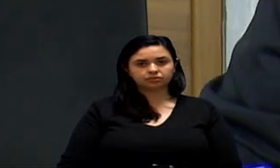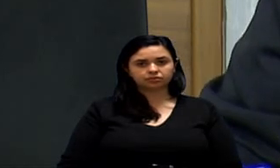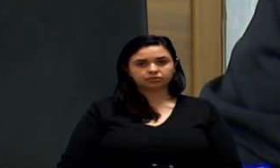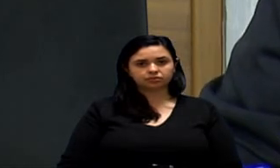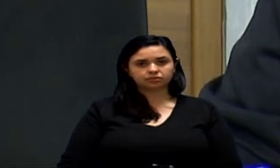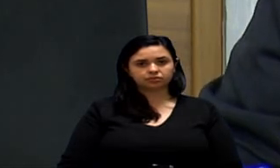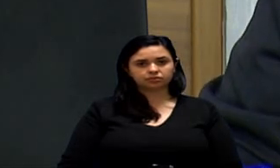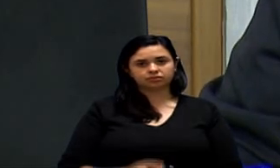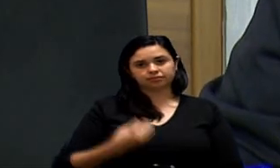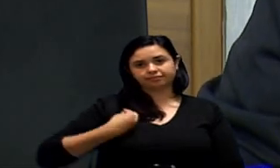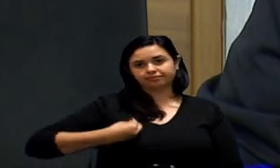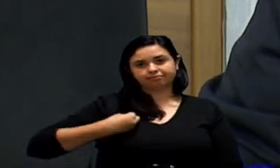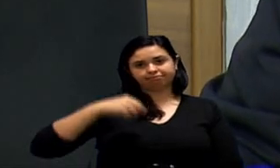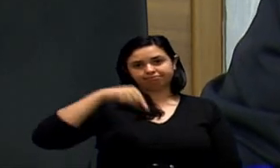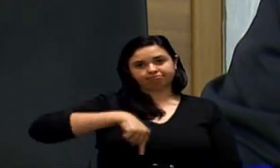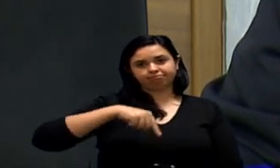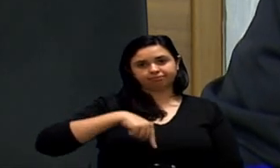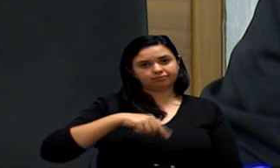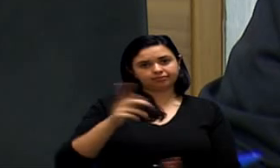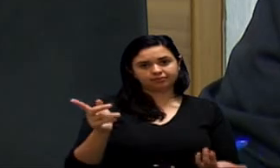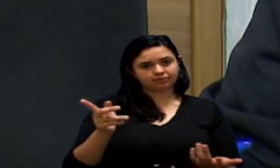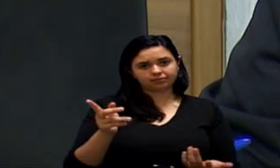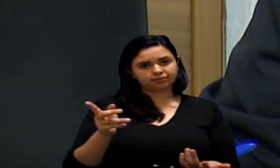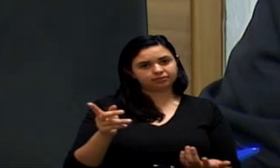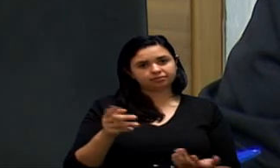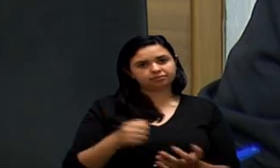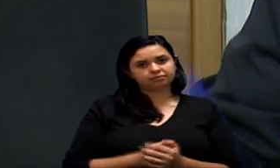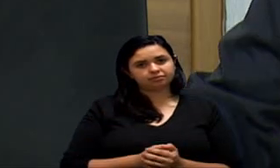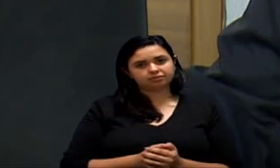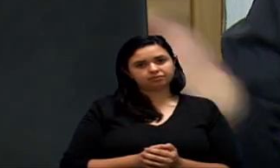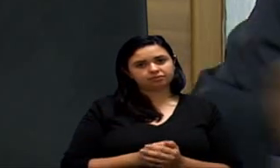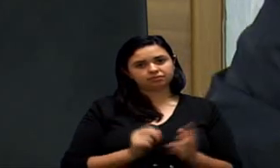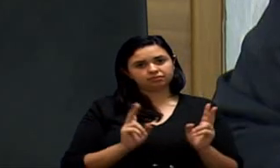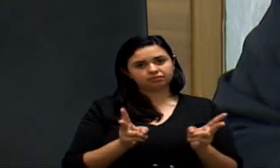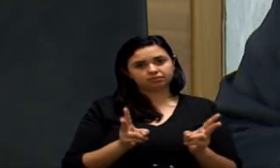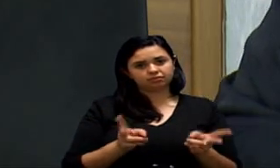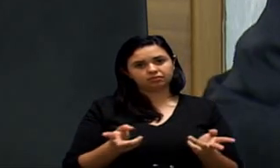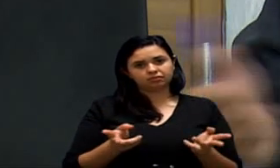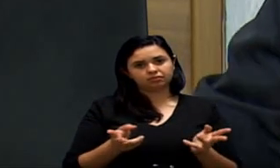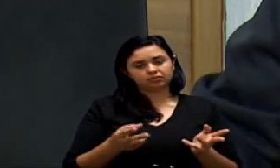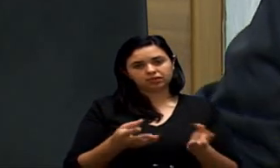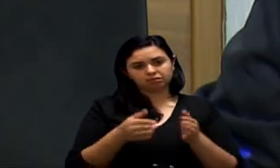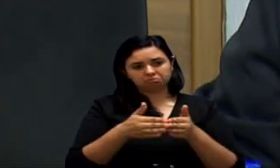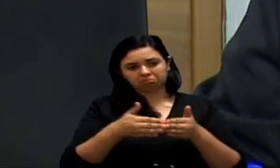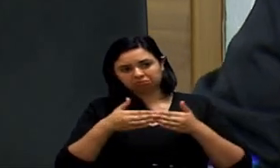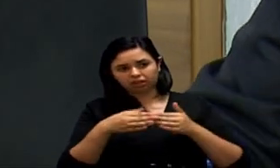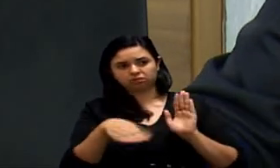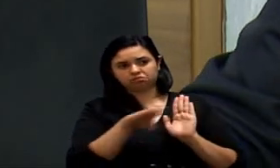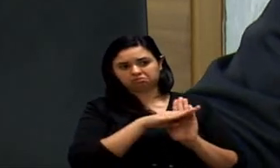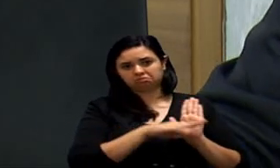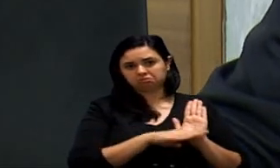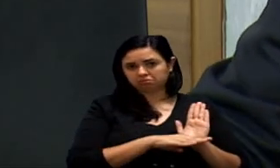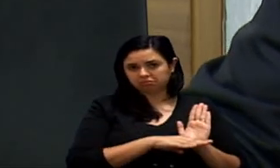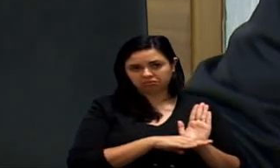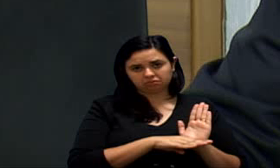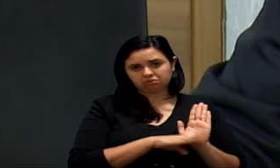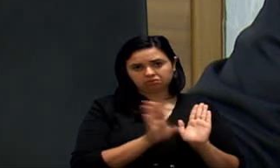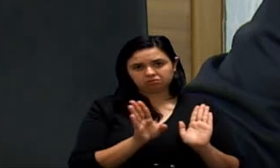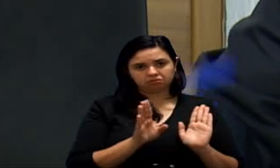Não tá aqui, eu não vou ficar, igual falei mais uma vez, não vou ficar pegando. Pede para colocar na pauta, eu coloco, eu tenho que tocar o